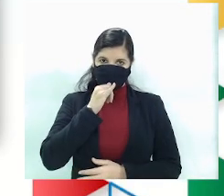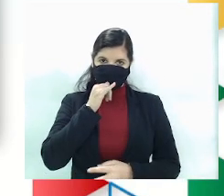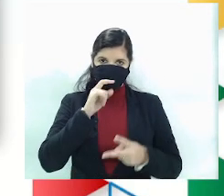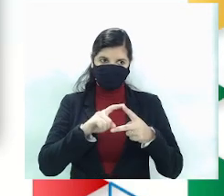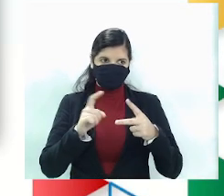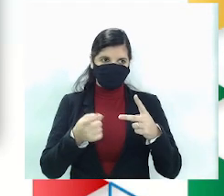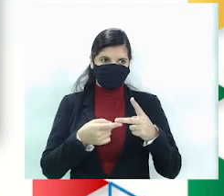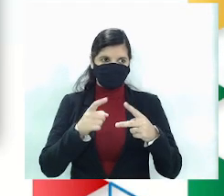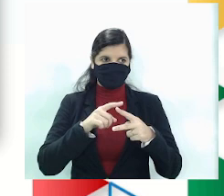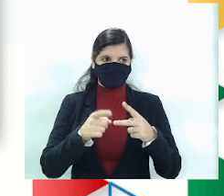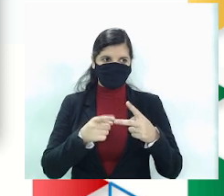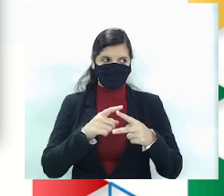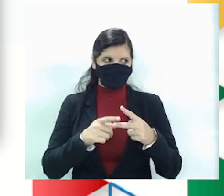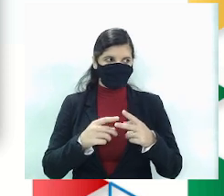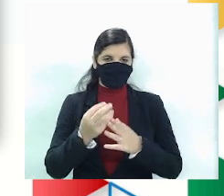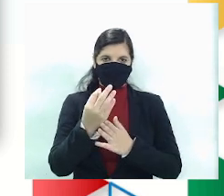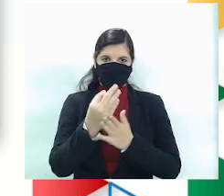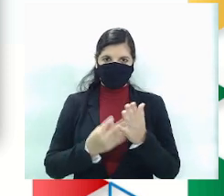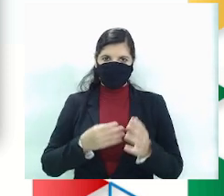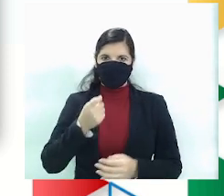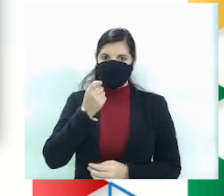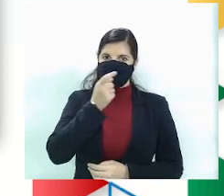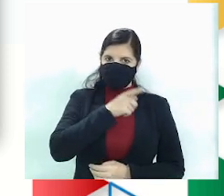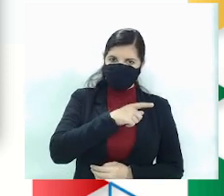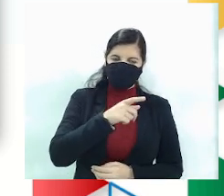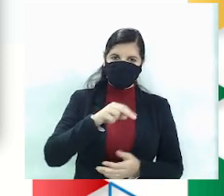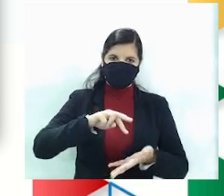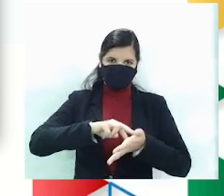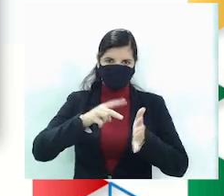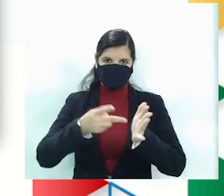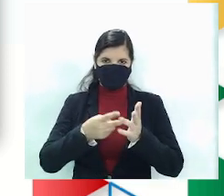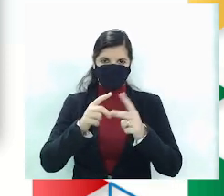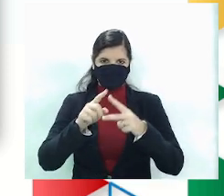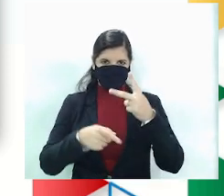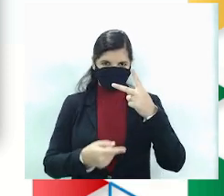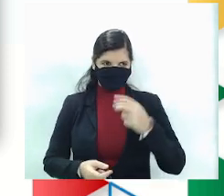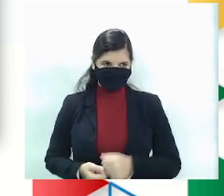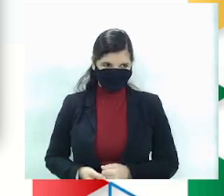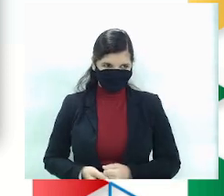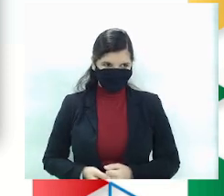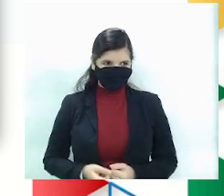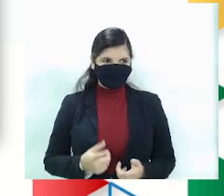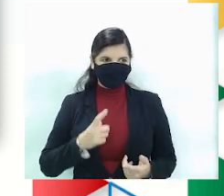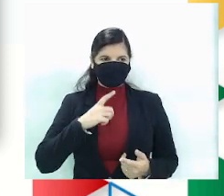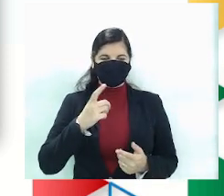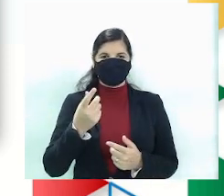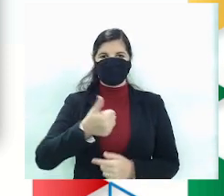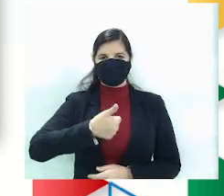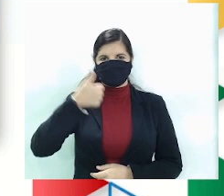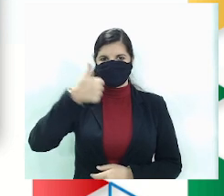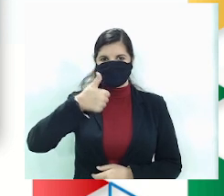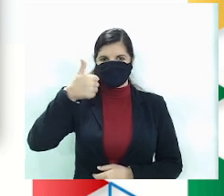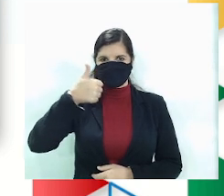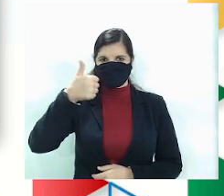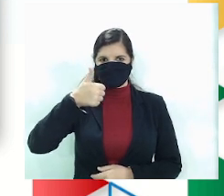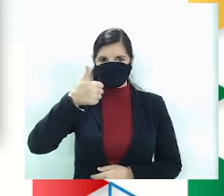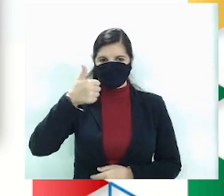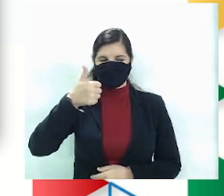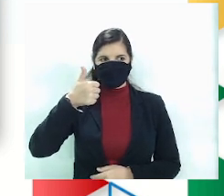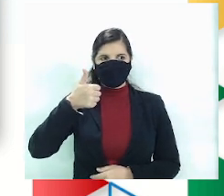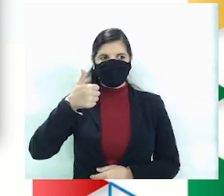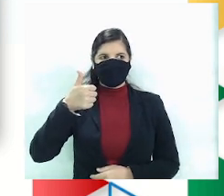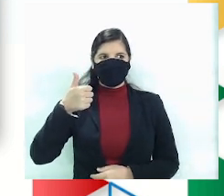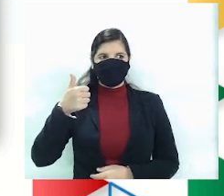exemplos de textos de humor com duplo sentido. O primeiro texto temos o seguinte, olha só.